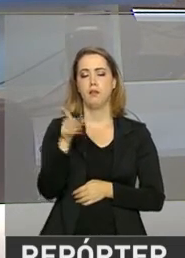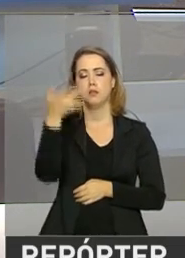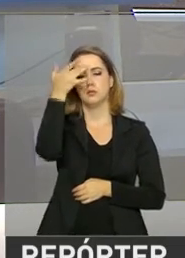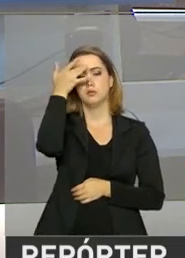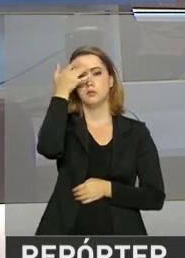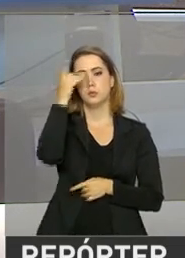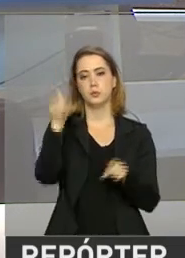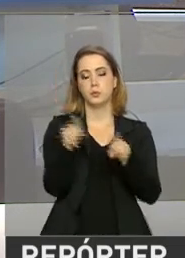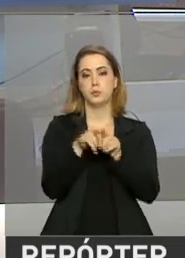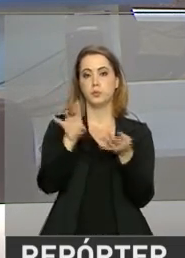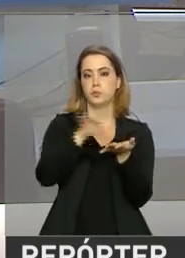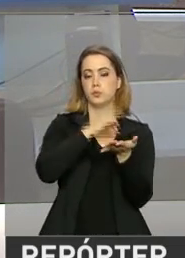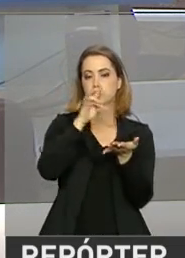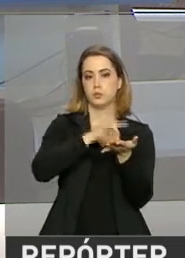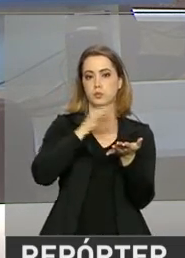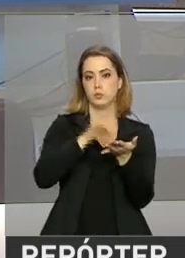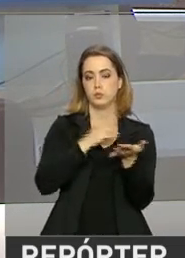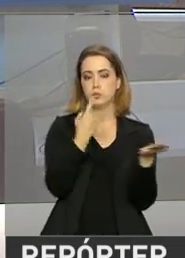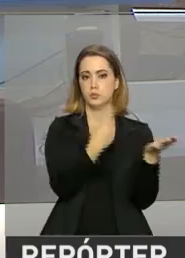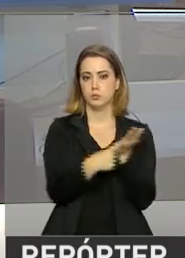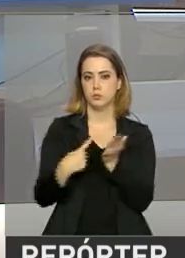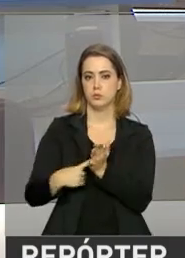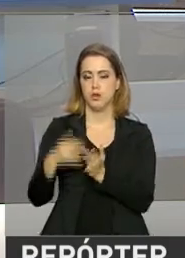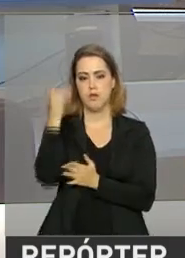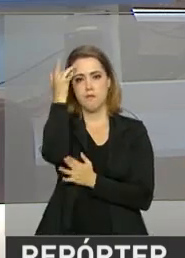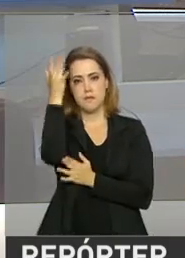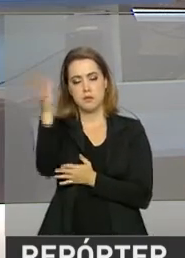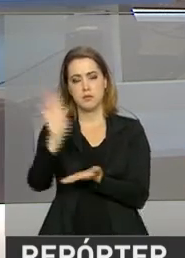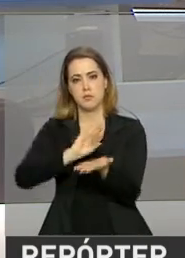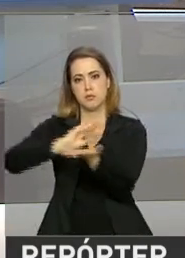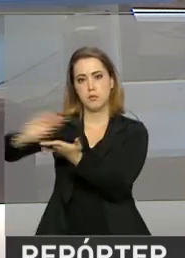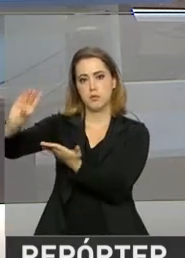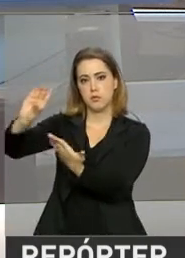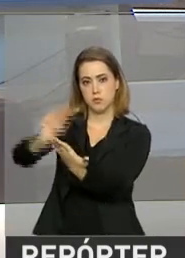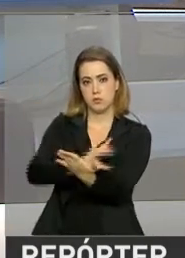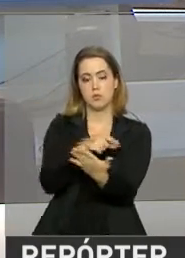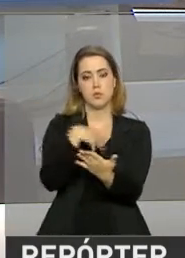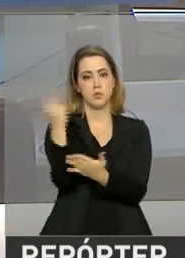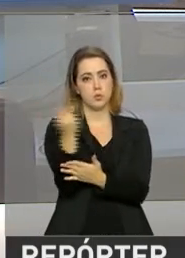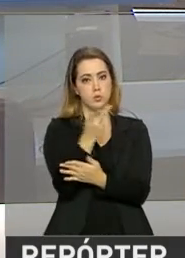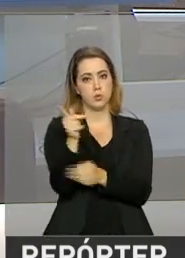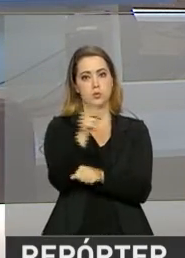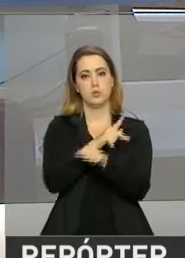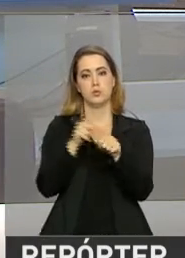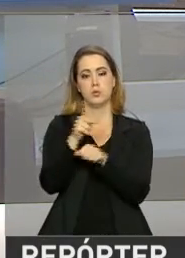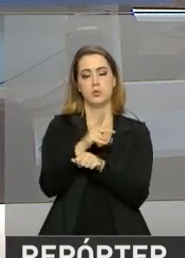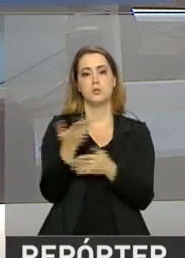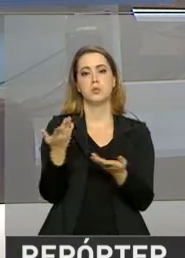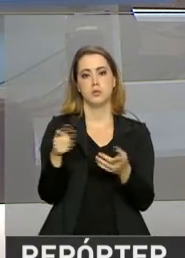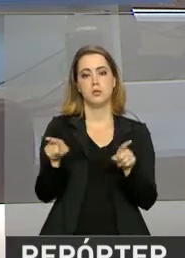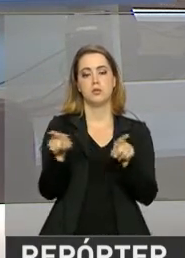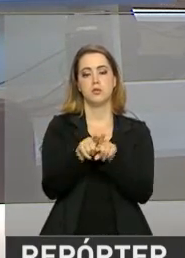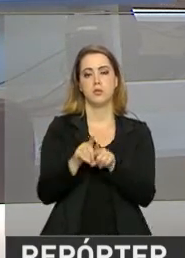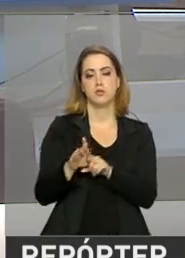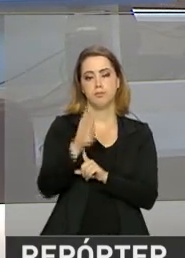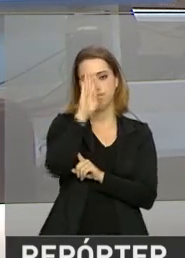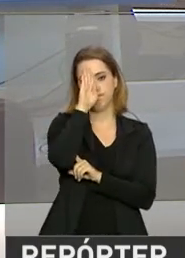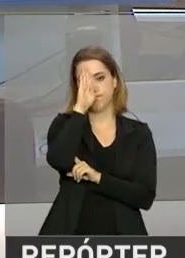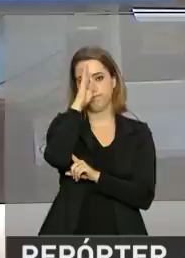assinou acordo para facilitar investimentos entre os dois países o brasil é o principal parceiro comercial da índia na américa